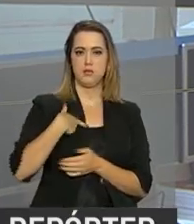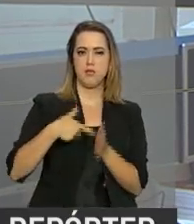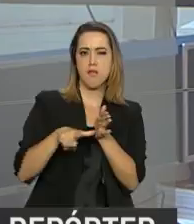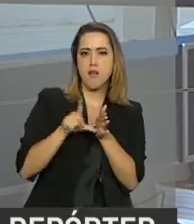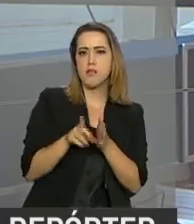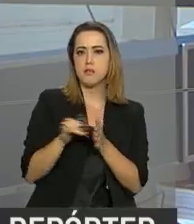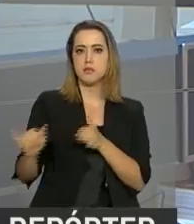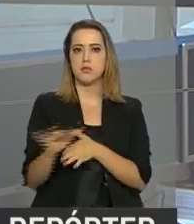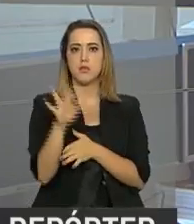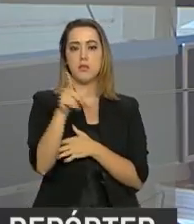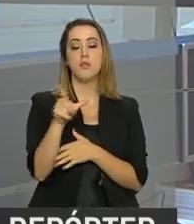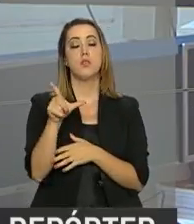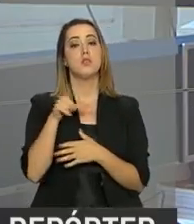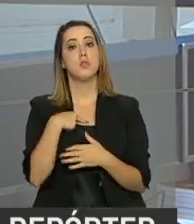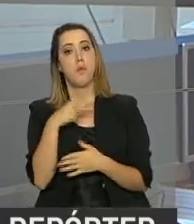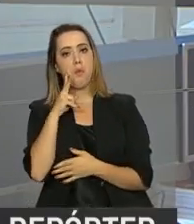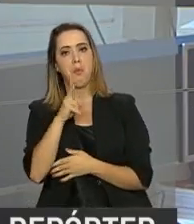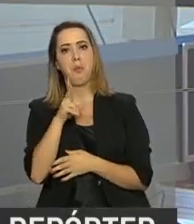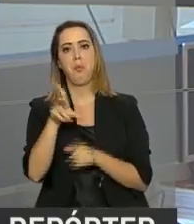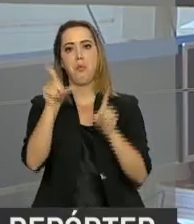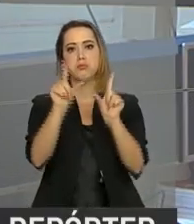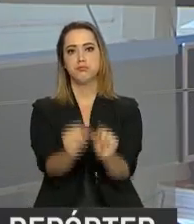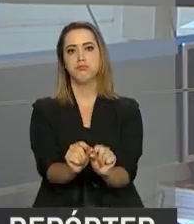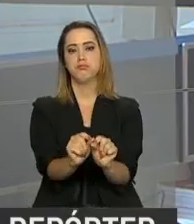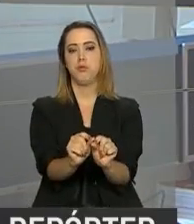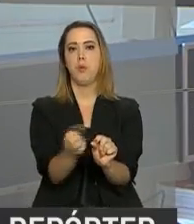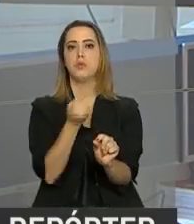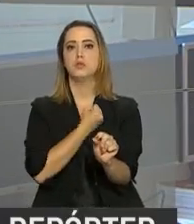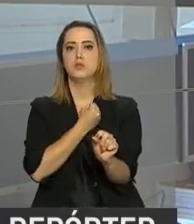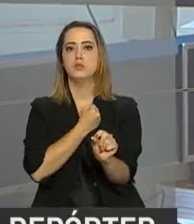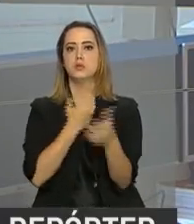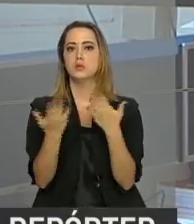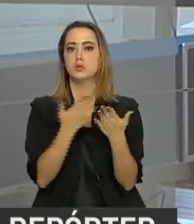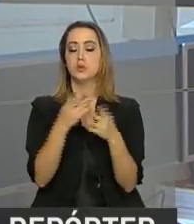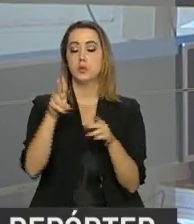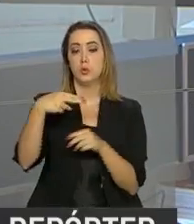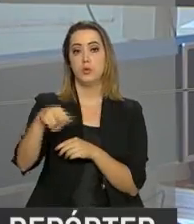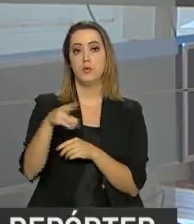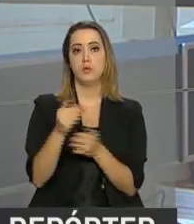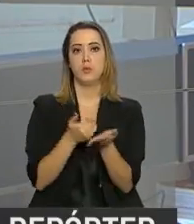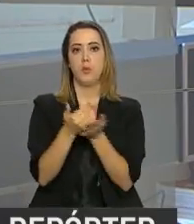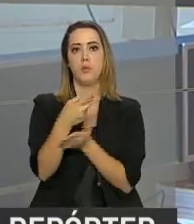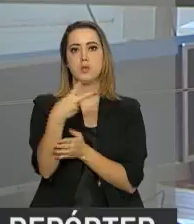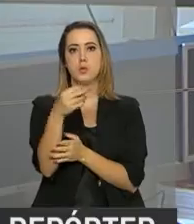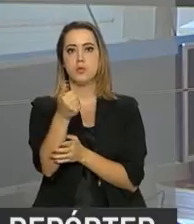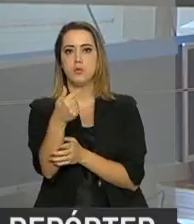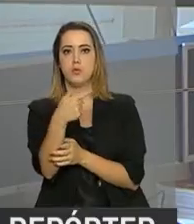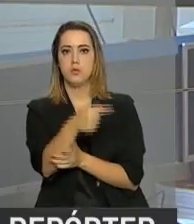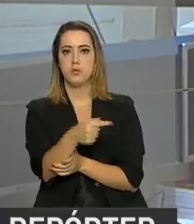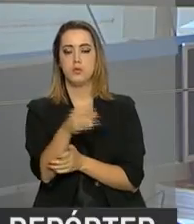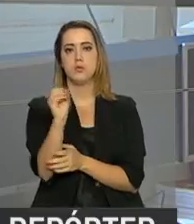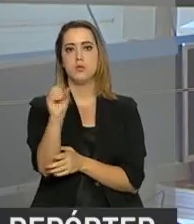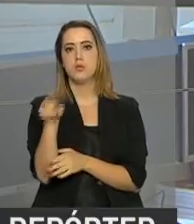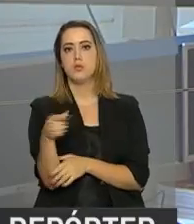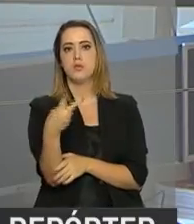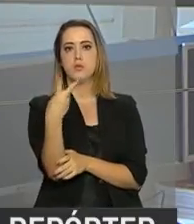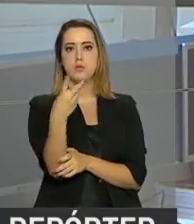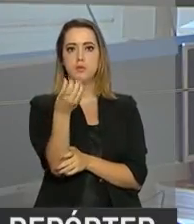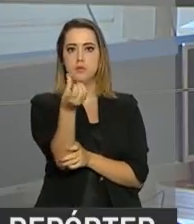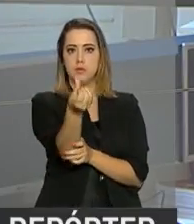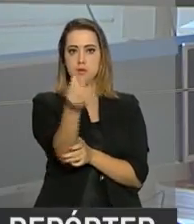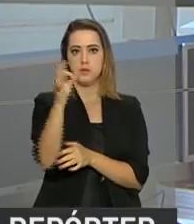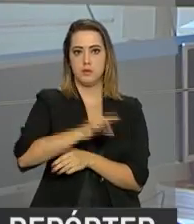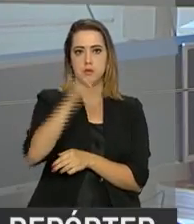registrou o menor percentual para novembro desde 2007 o indicador variou 0,26 e foi